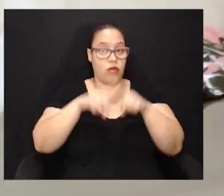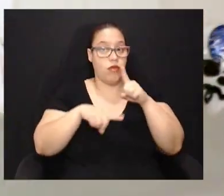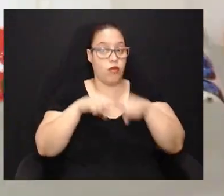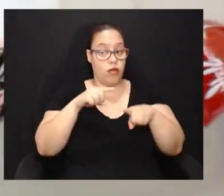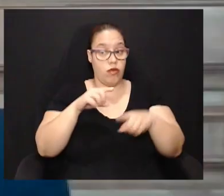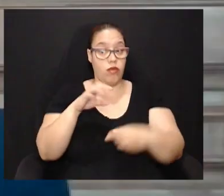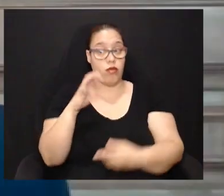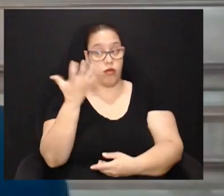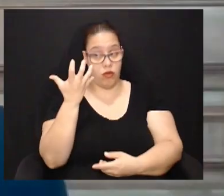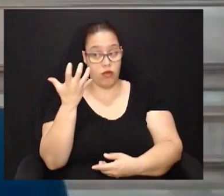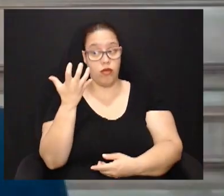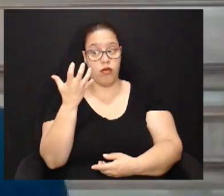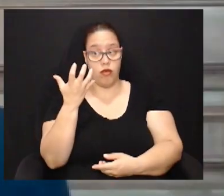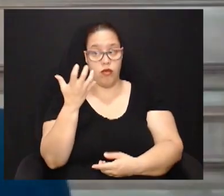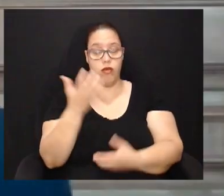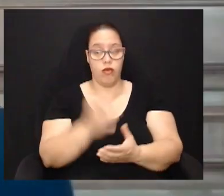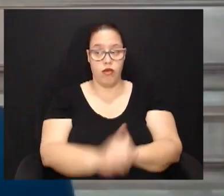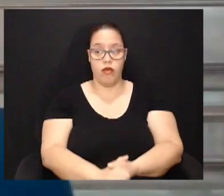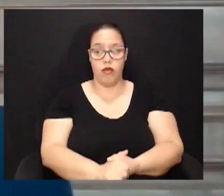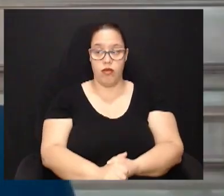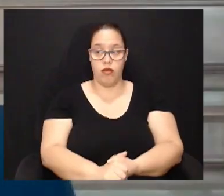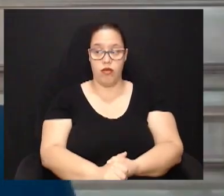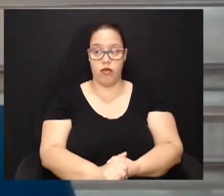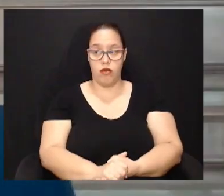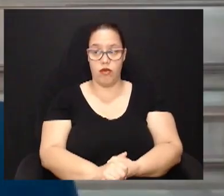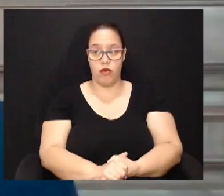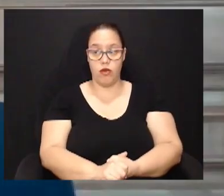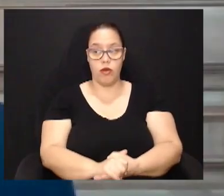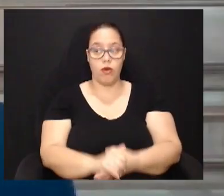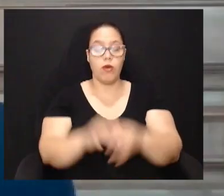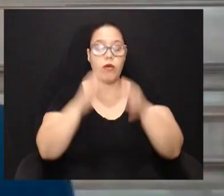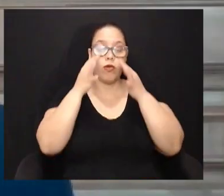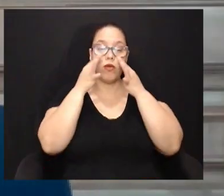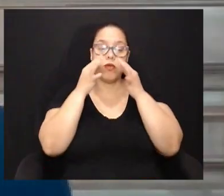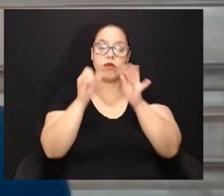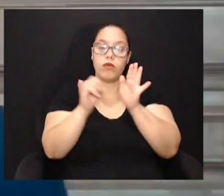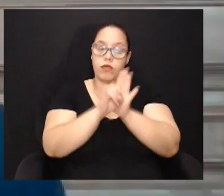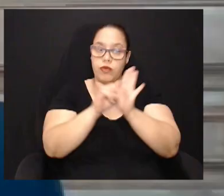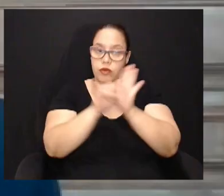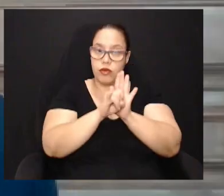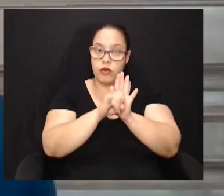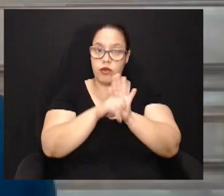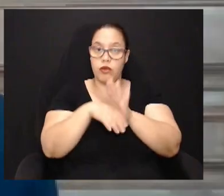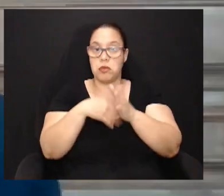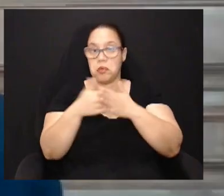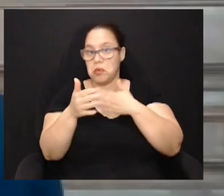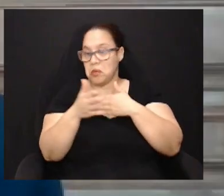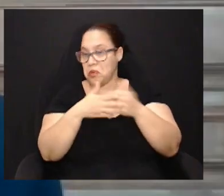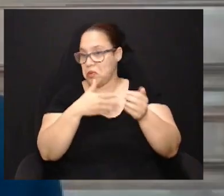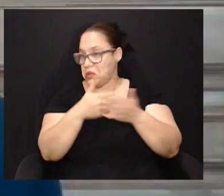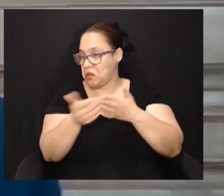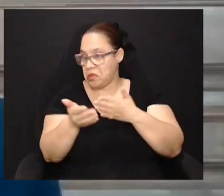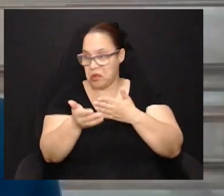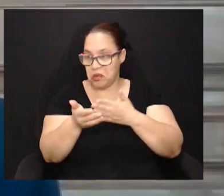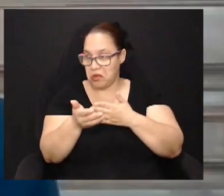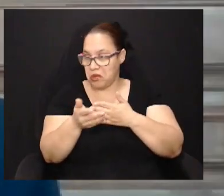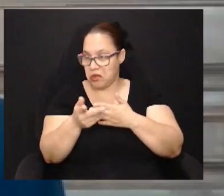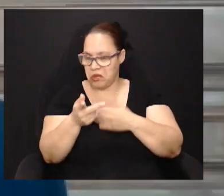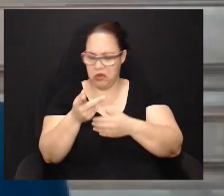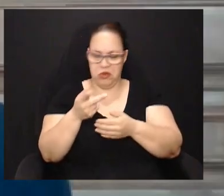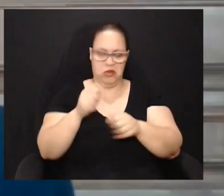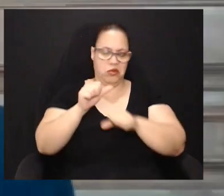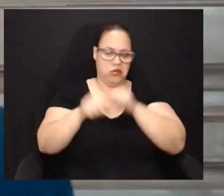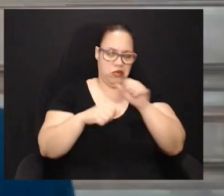produtos cosméticos podem ocasionar, né, nos usuários. Então, os usuários devem estar atentos e identificando qualquer